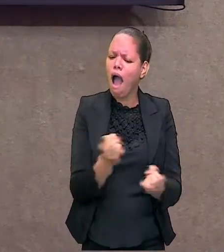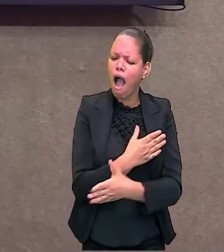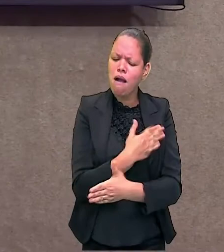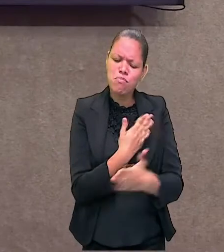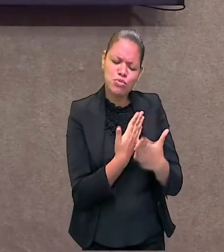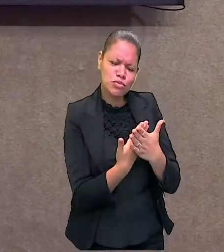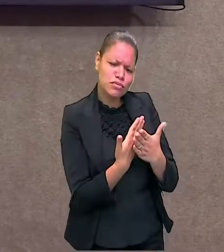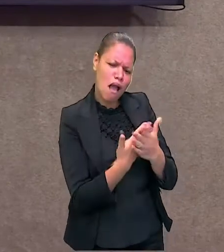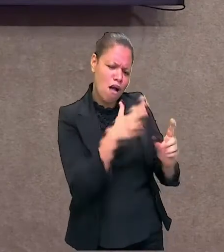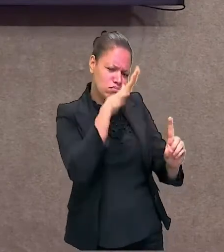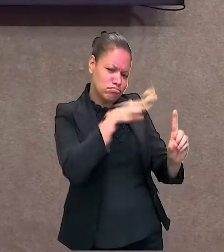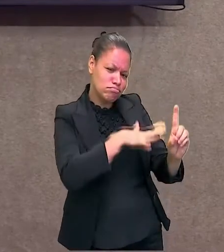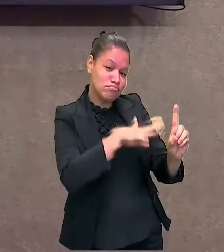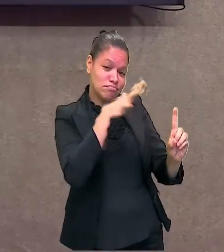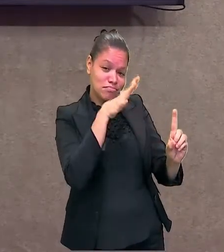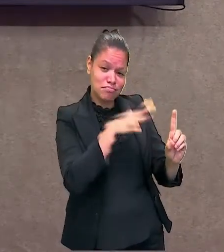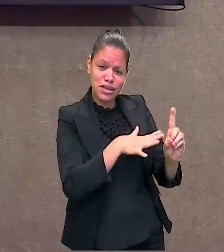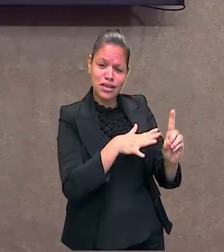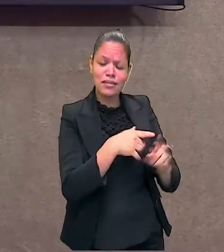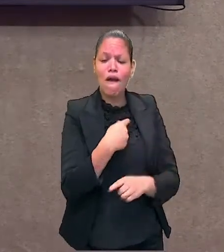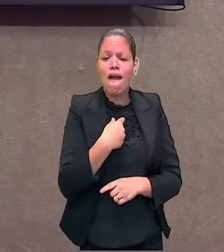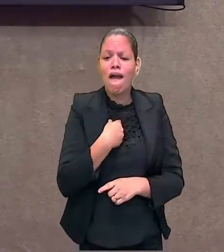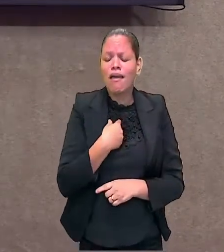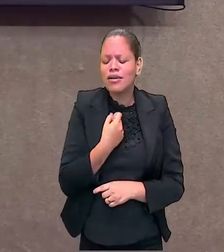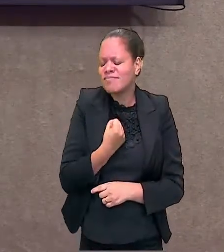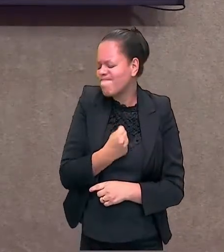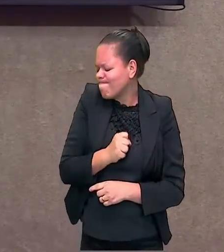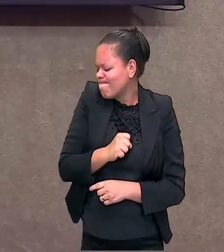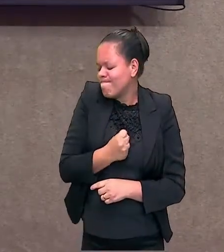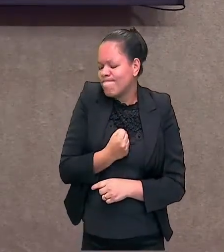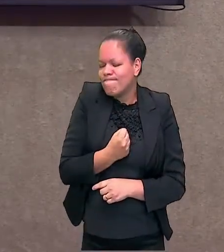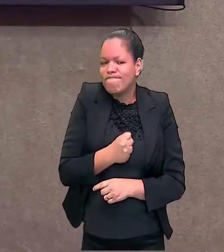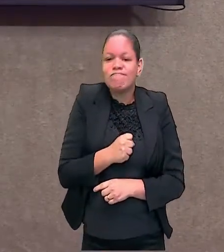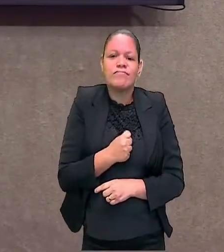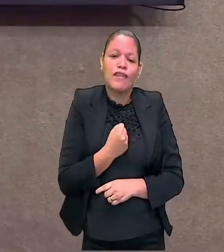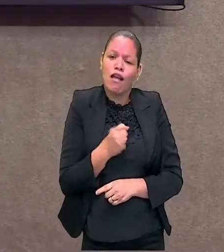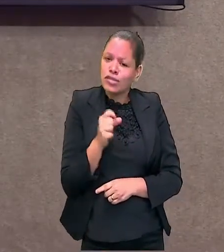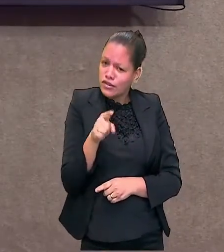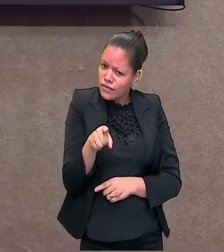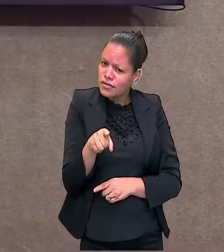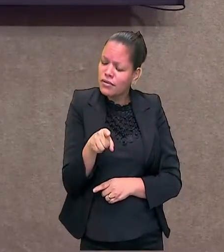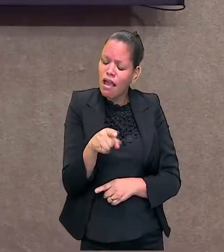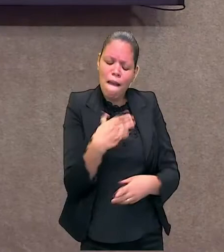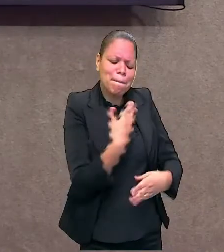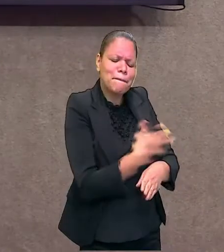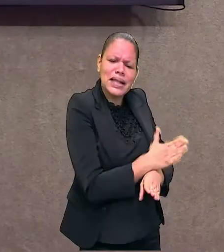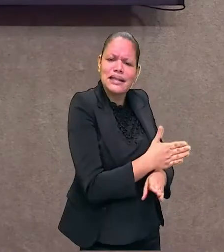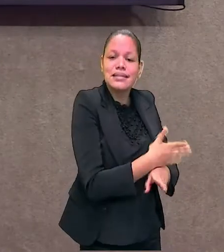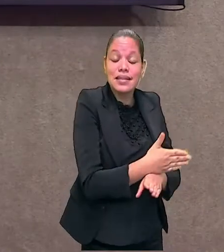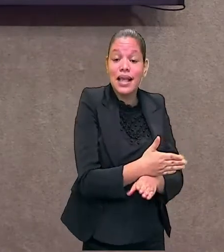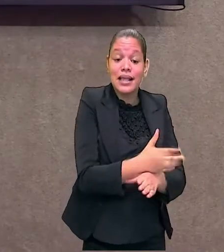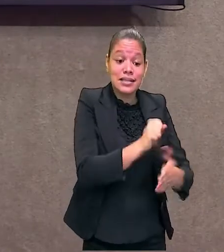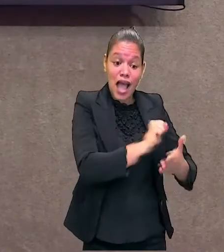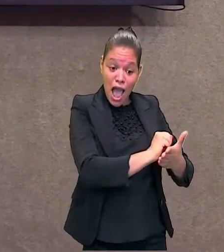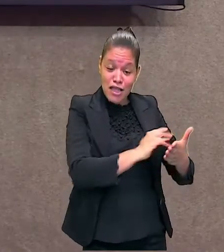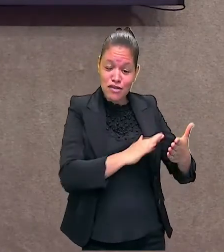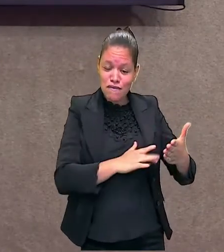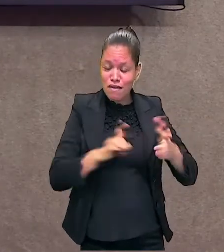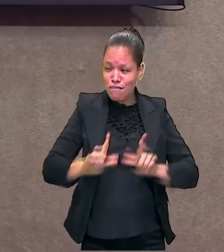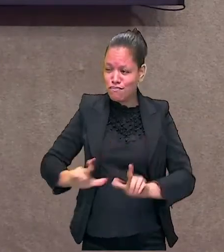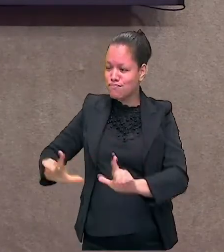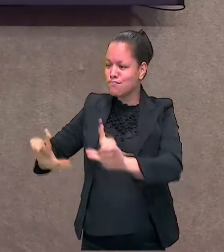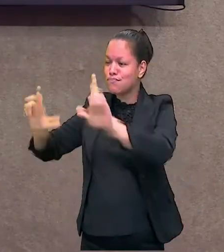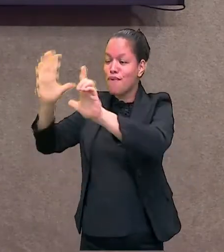ficar por aqui já com muita saudade e querendo retornar. E para acessar nossas atividades na